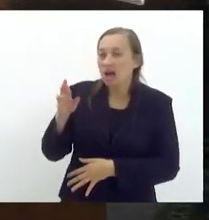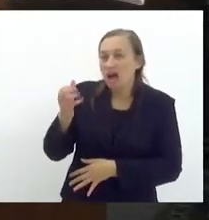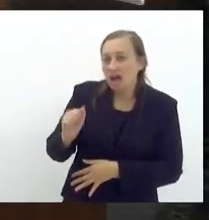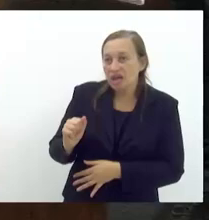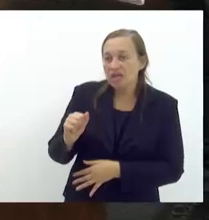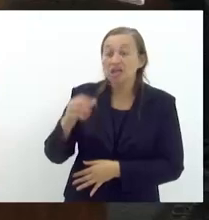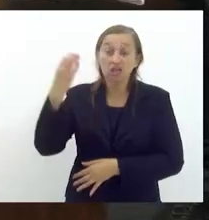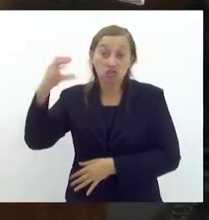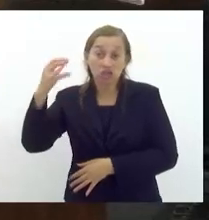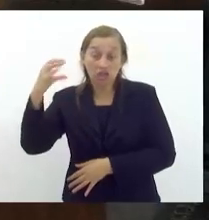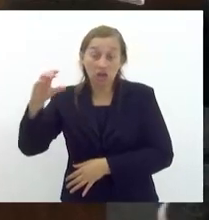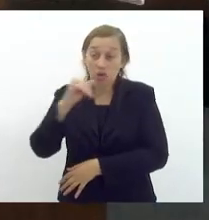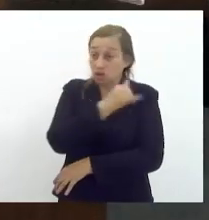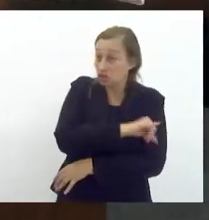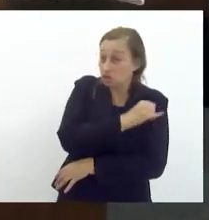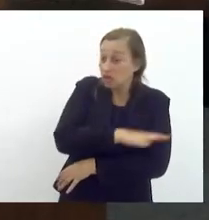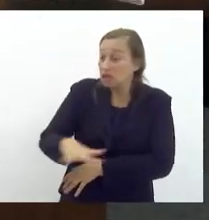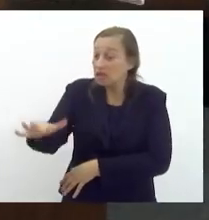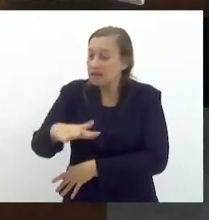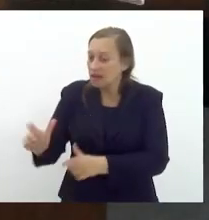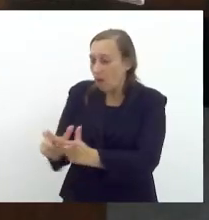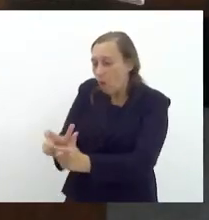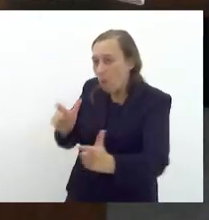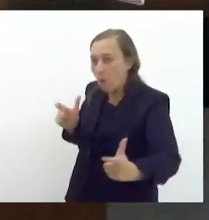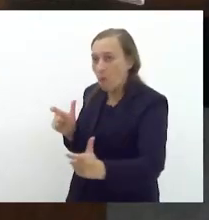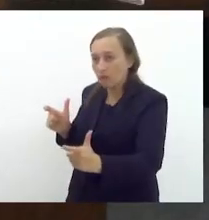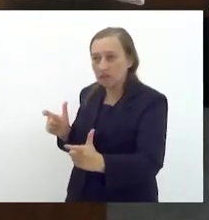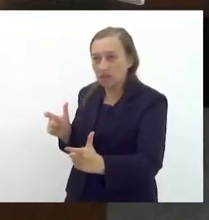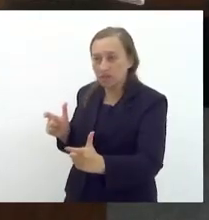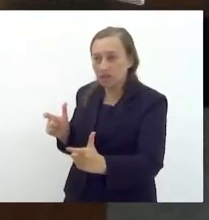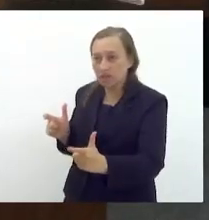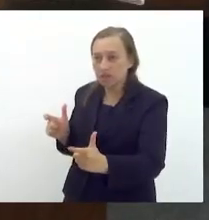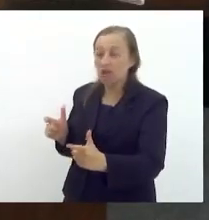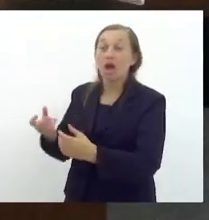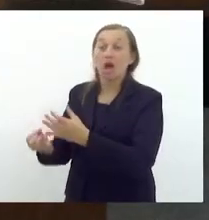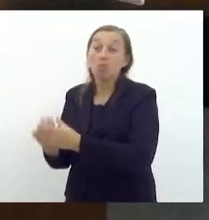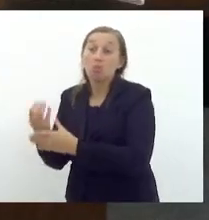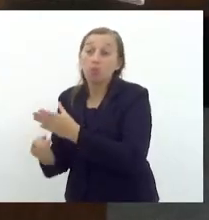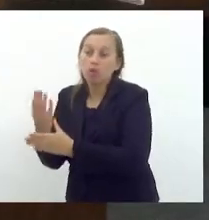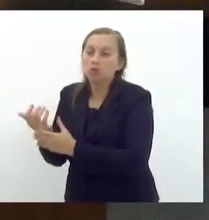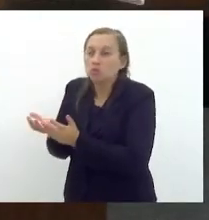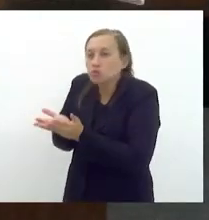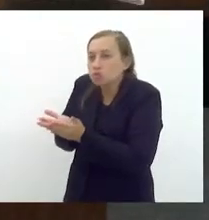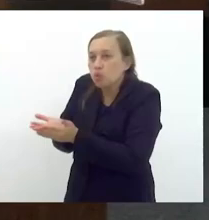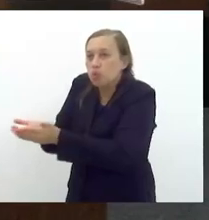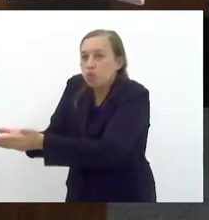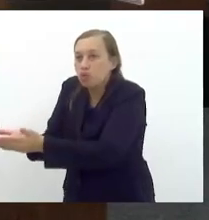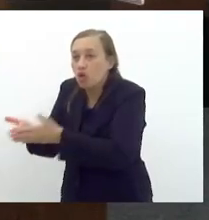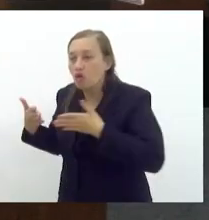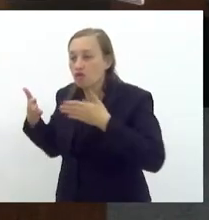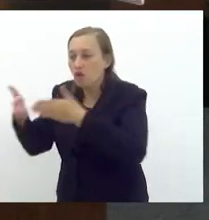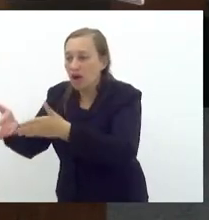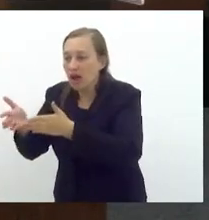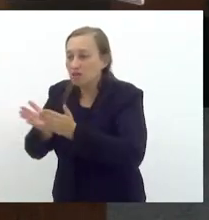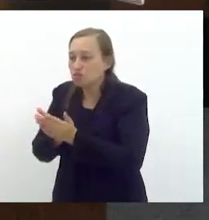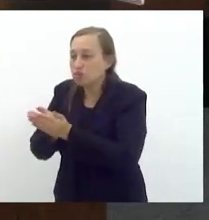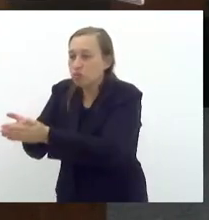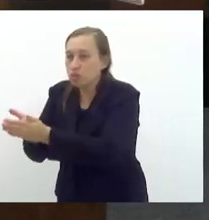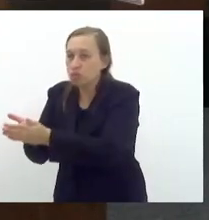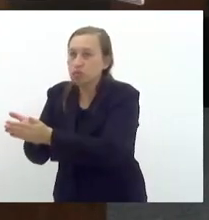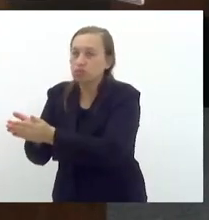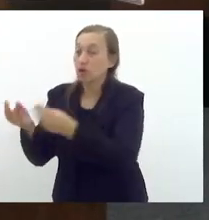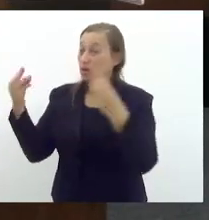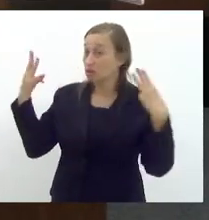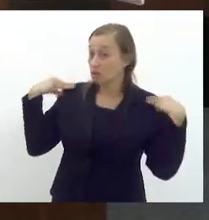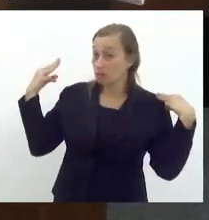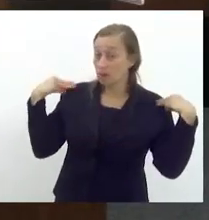Niterói Rio de Janeiro nas grandes áreas faziam ali as produções de embarcação voltada para o setor naval e para